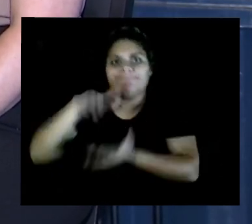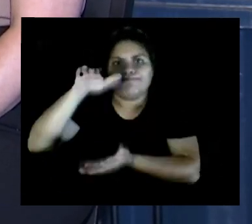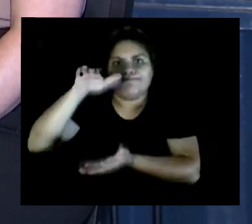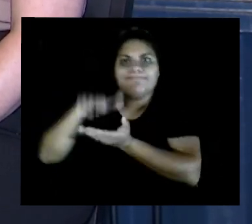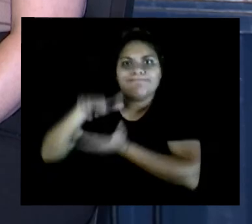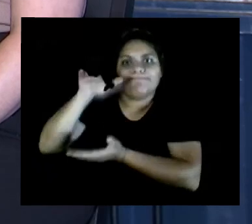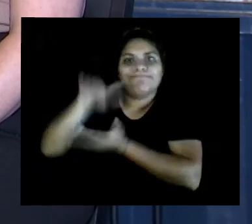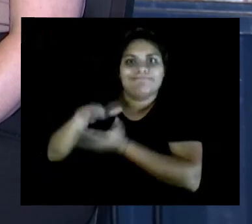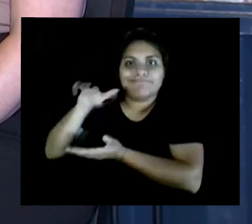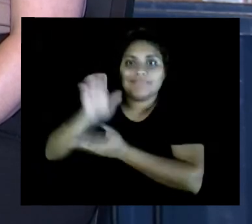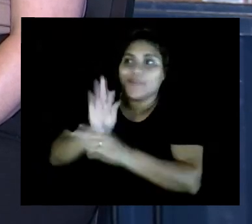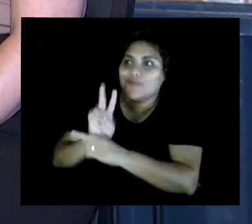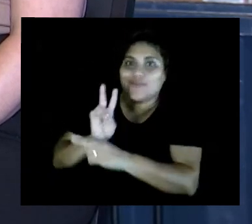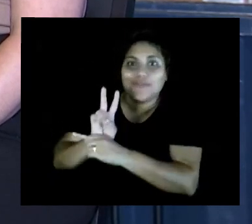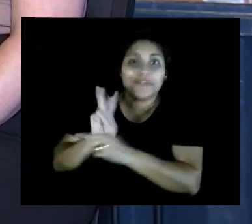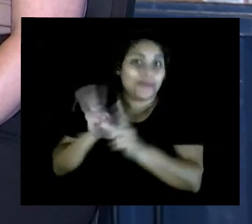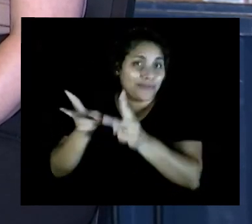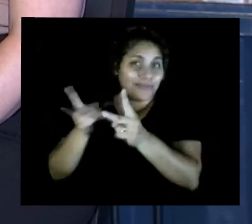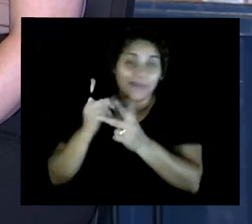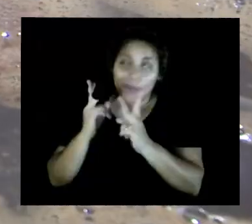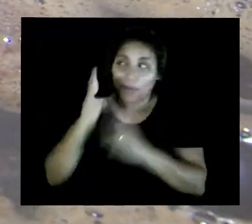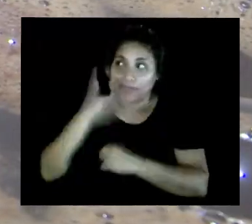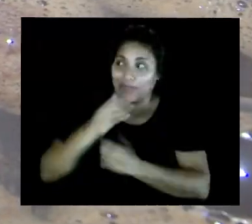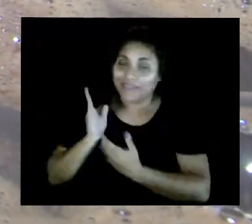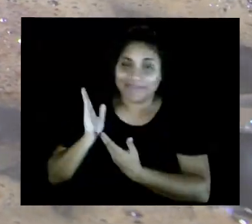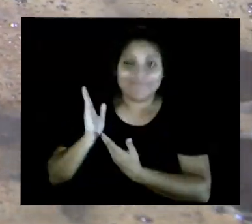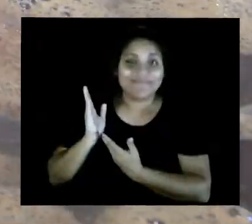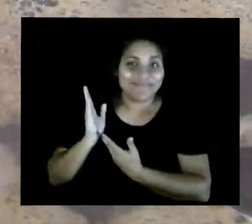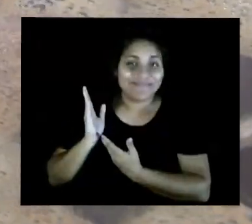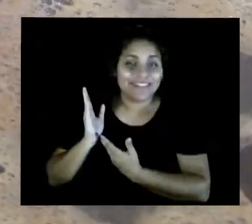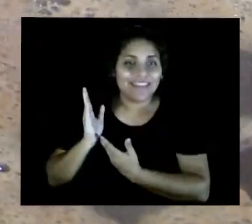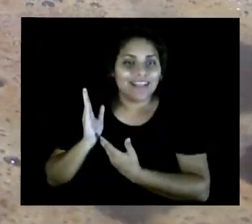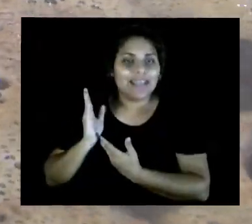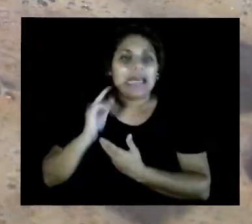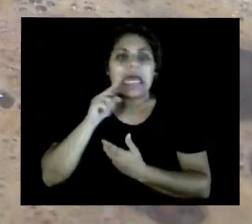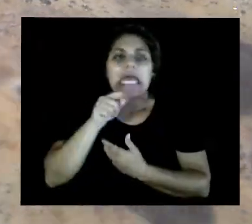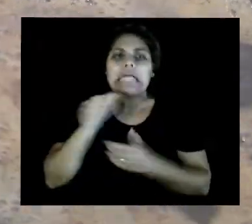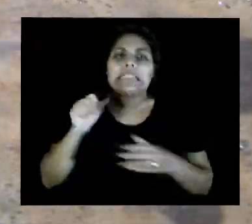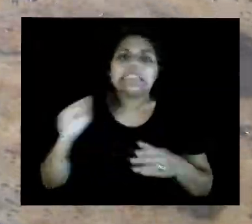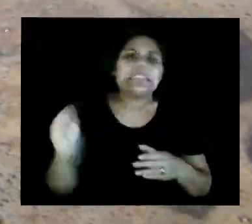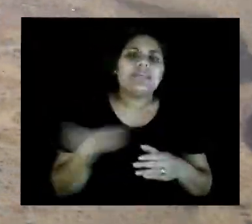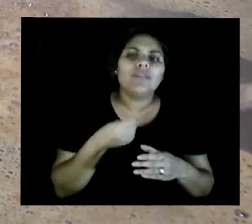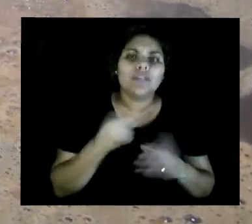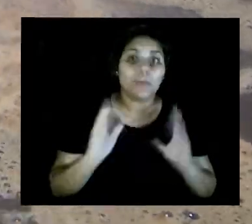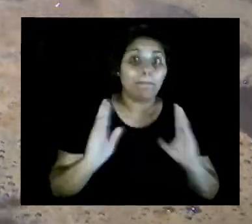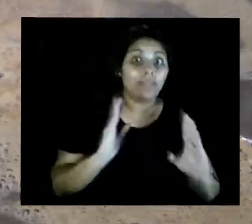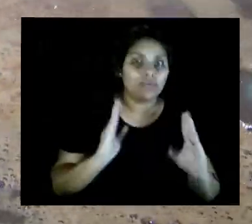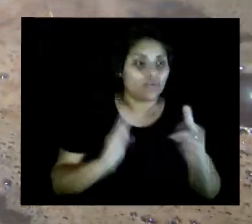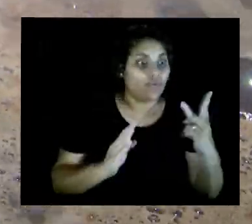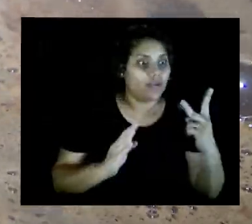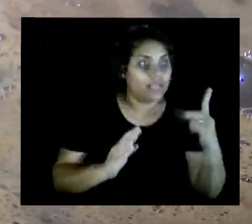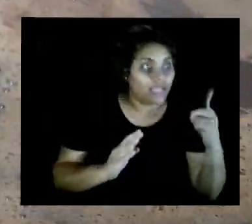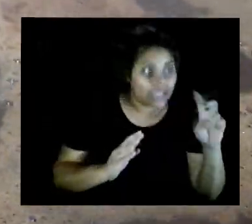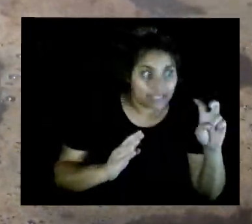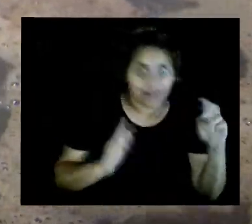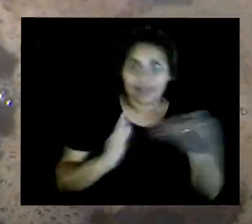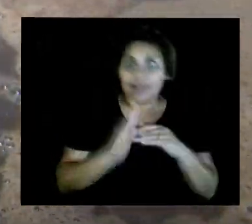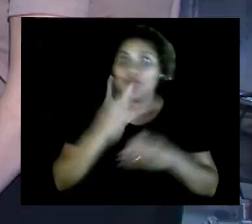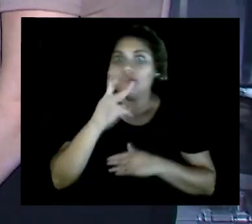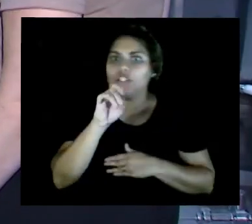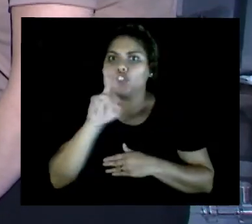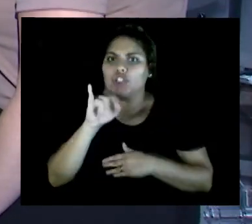estão aqui às nossas costas. Essa cerveja vai levar em torno de 15 a 20 dias